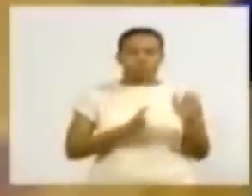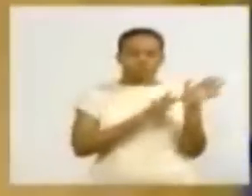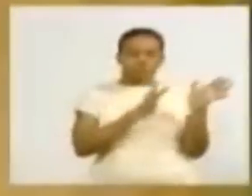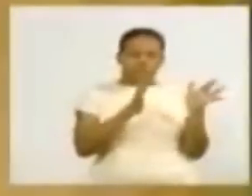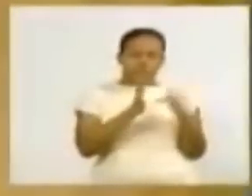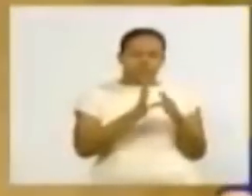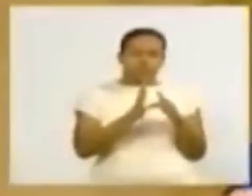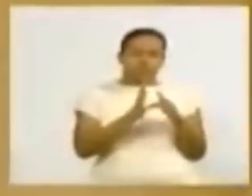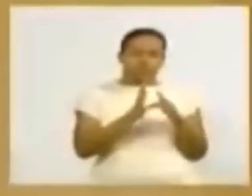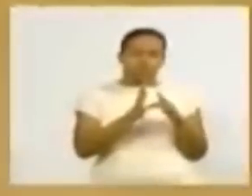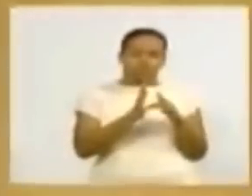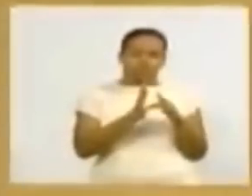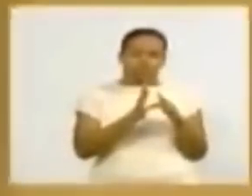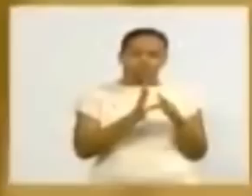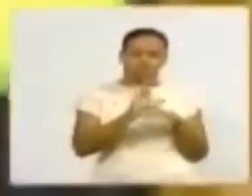Deus é misericórdia.